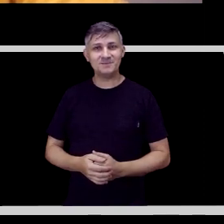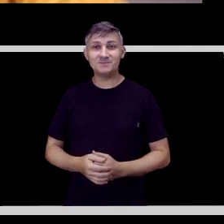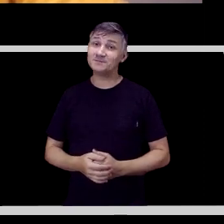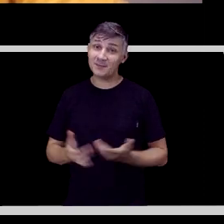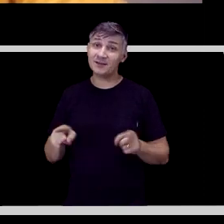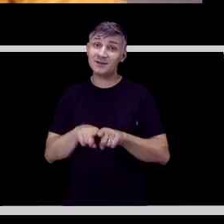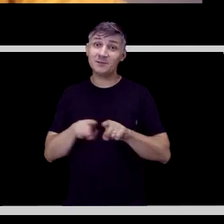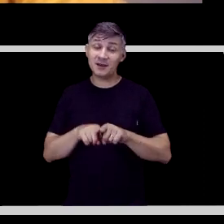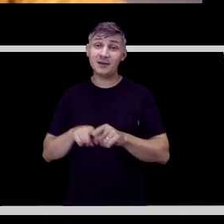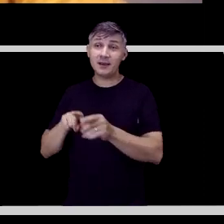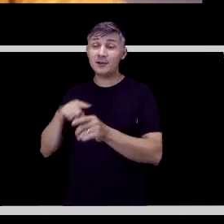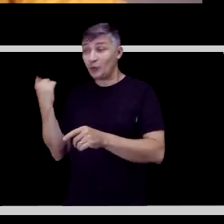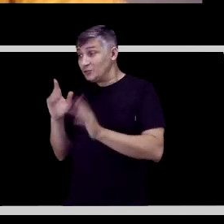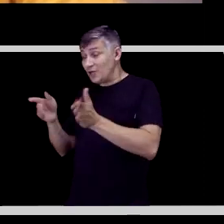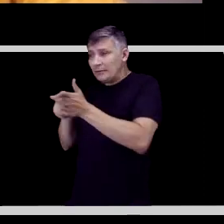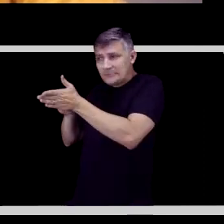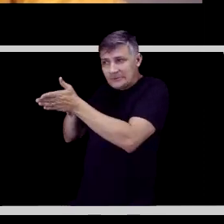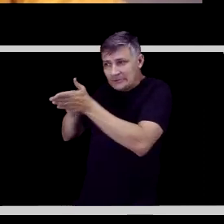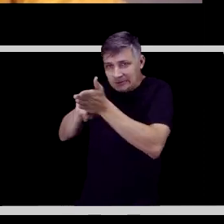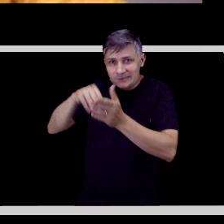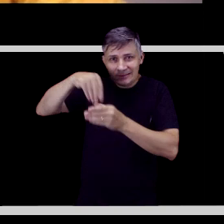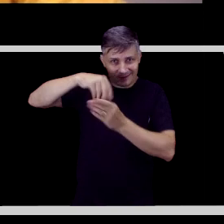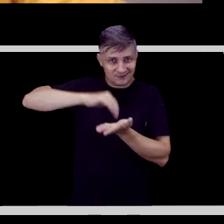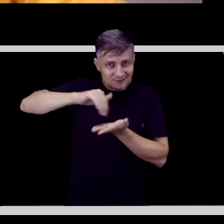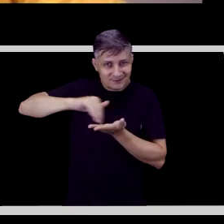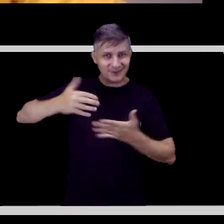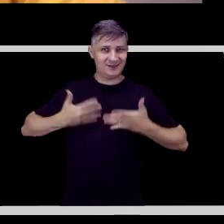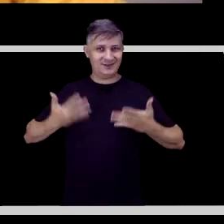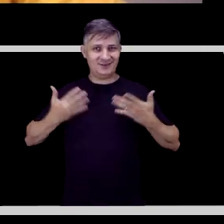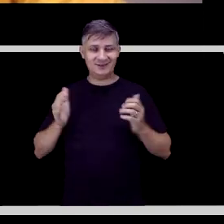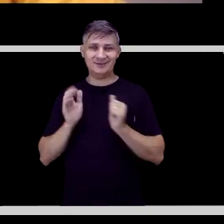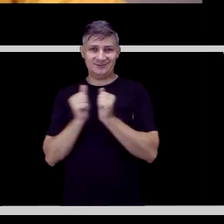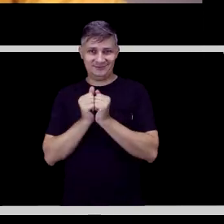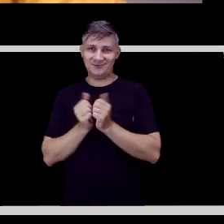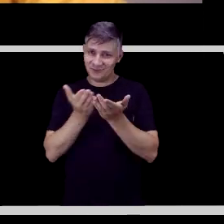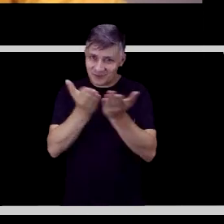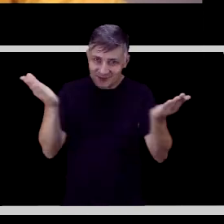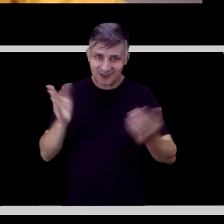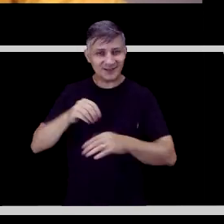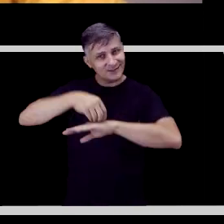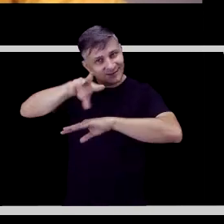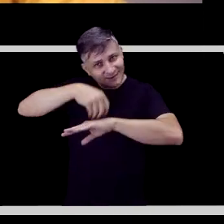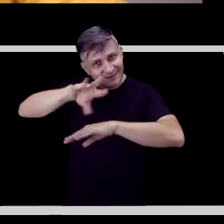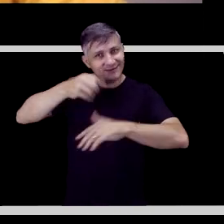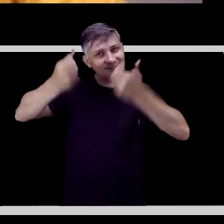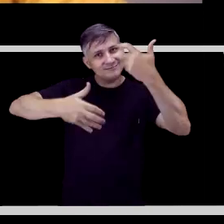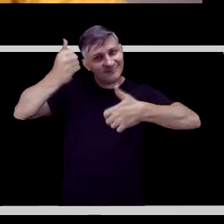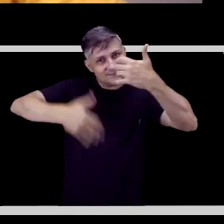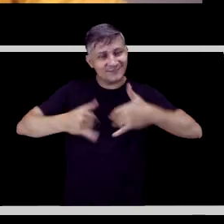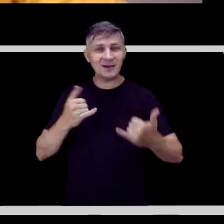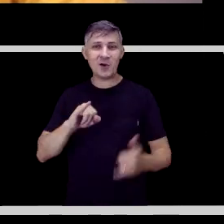e de um pouco da investigação que a gente tem feito no escritório. Uma alegria estar aqui dividindo com vocês, e tendo